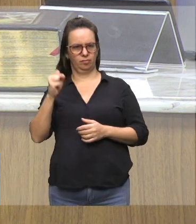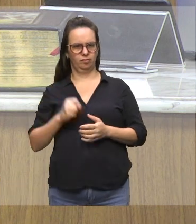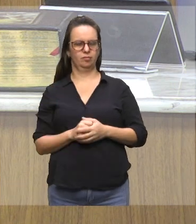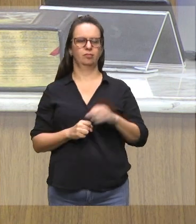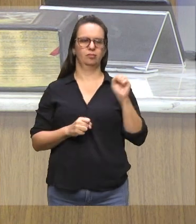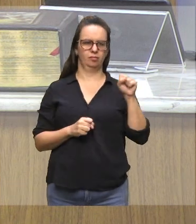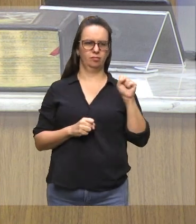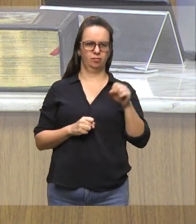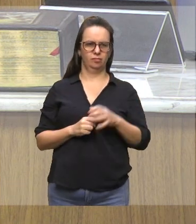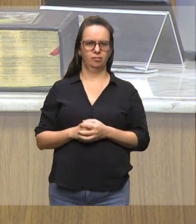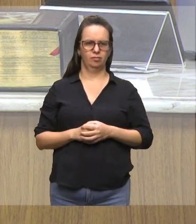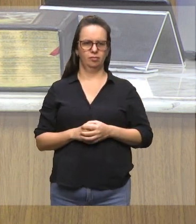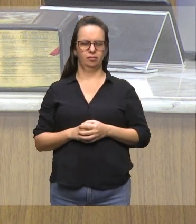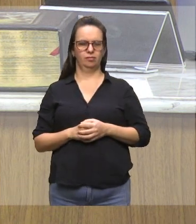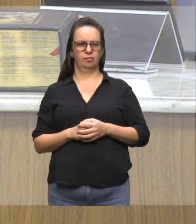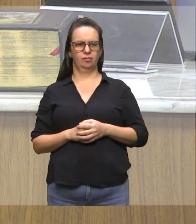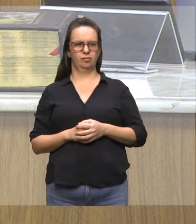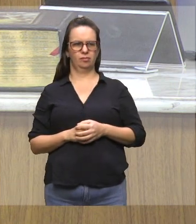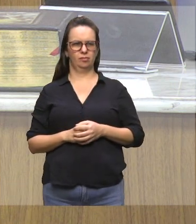Terra. Voto sim.